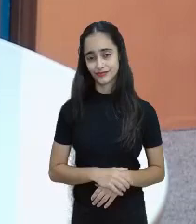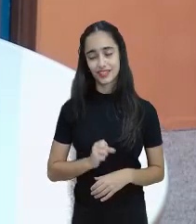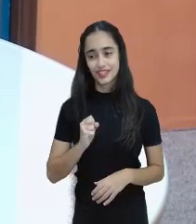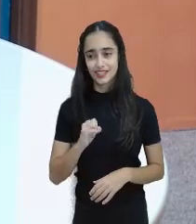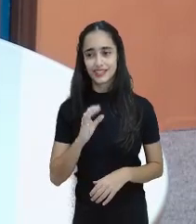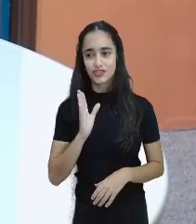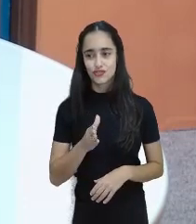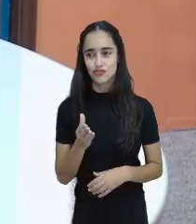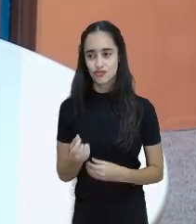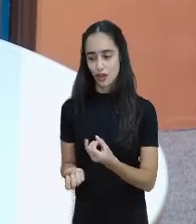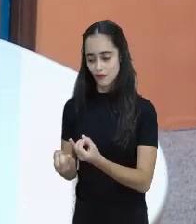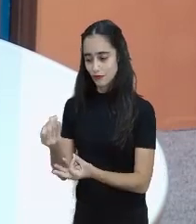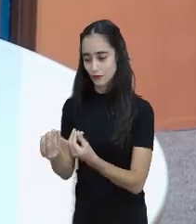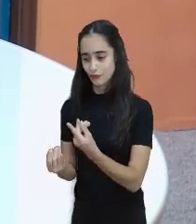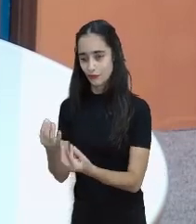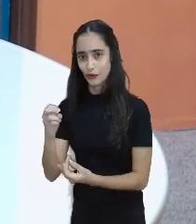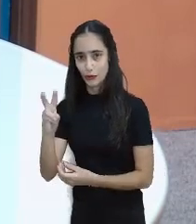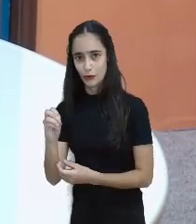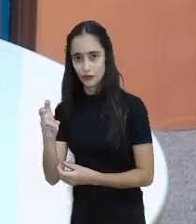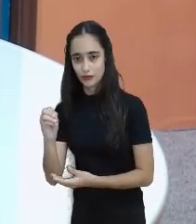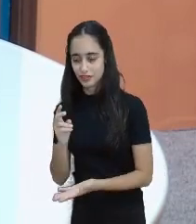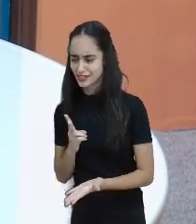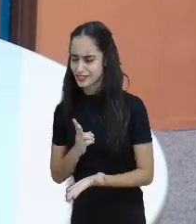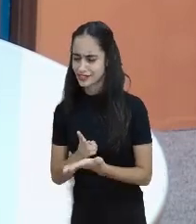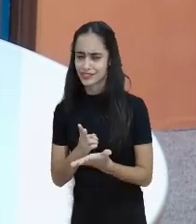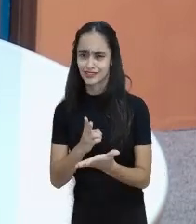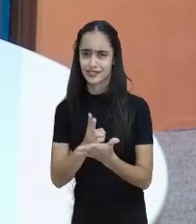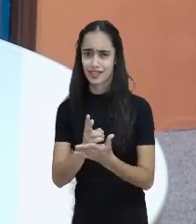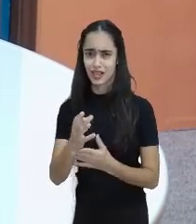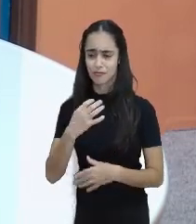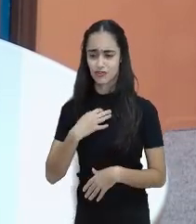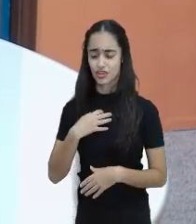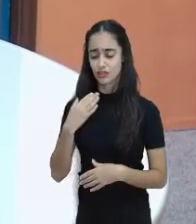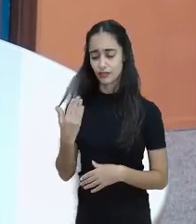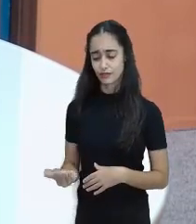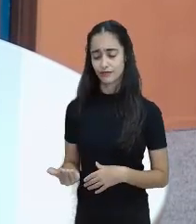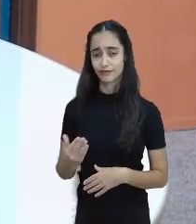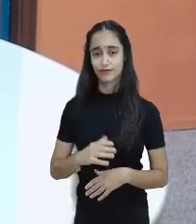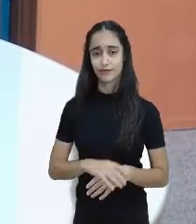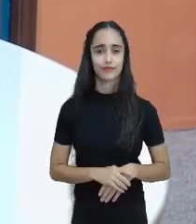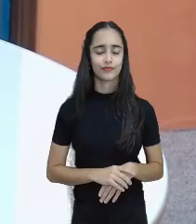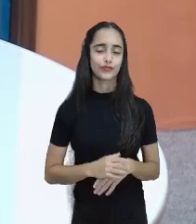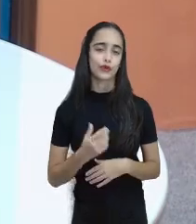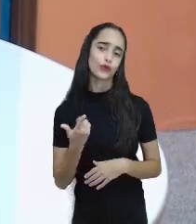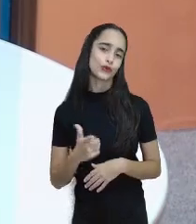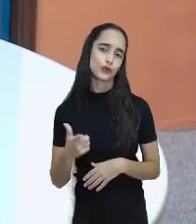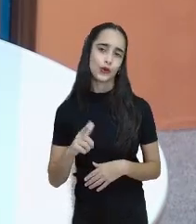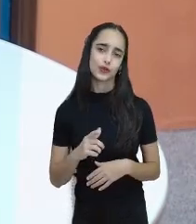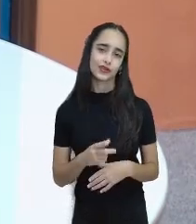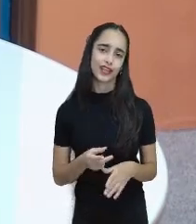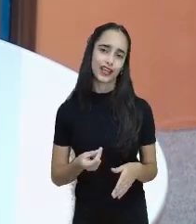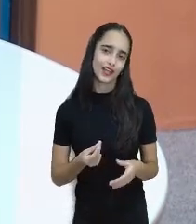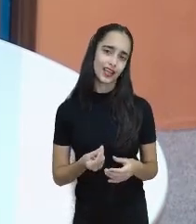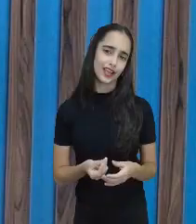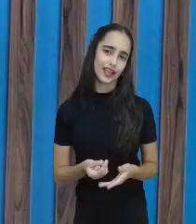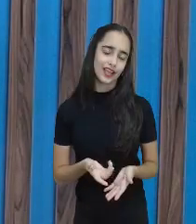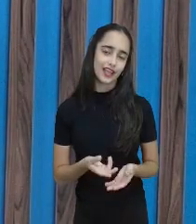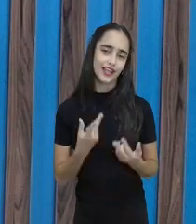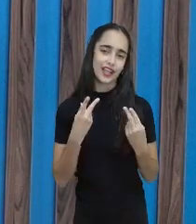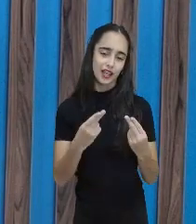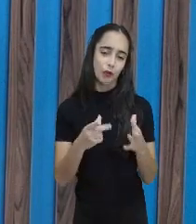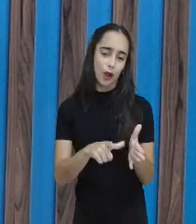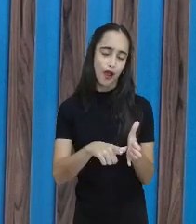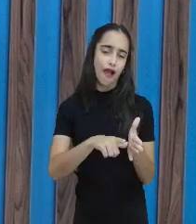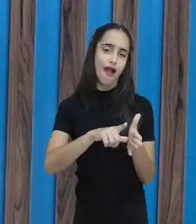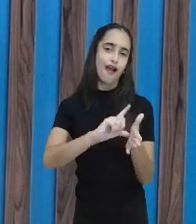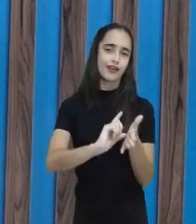ser sempre dessa maneira agora. Eu não vou ter mais o ovo daquela maneira que ele era antes de ser exposto a